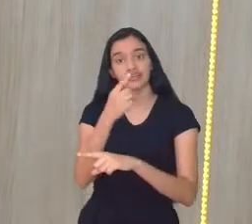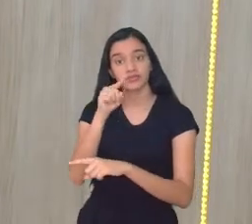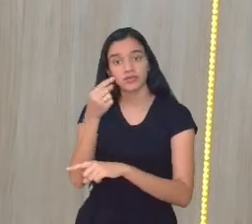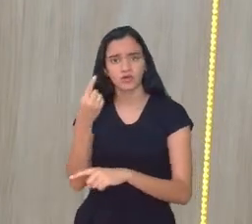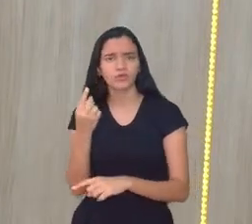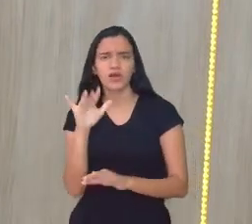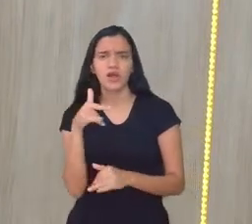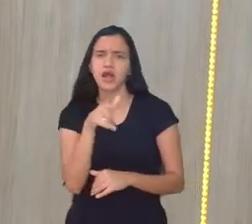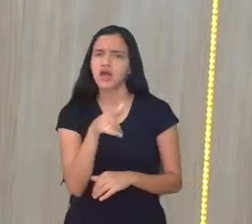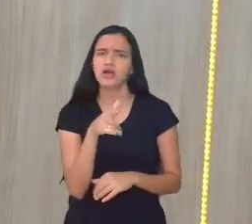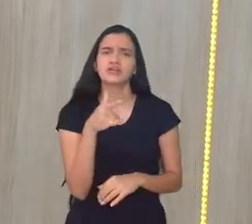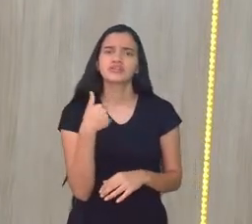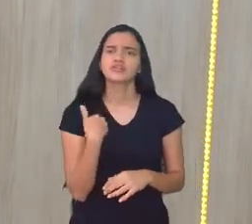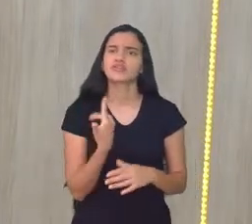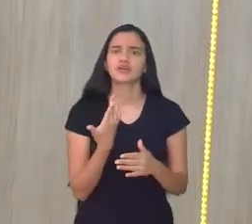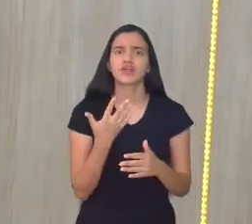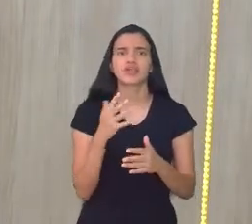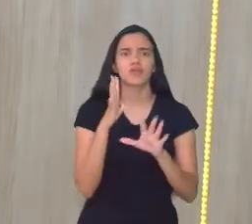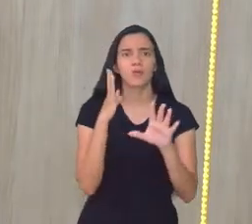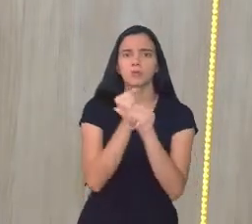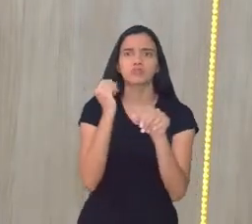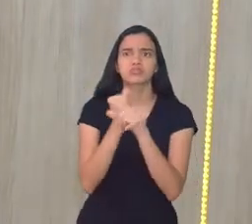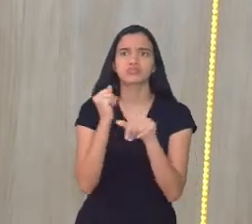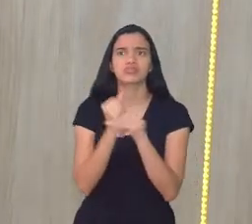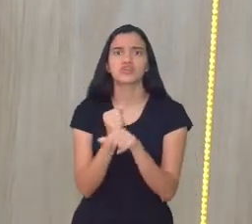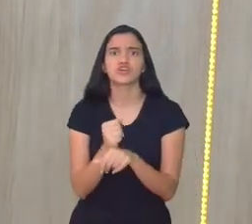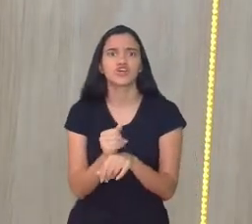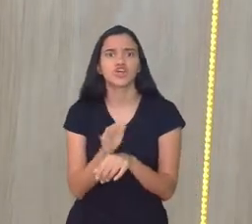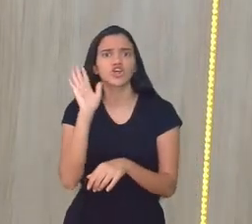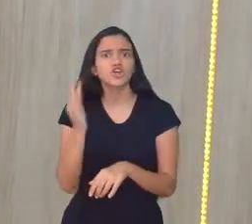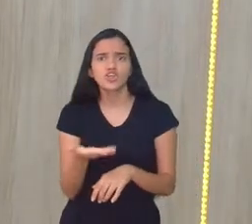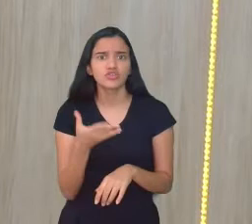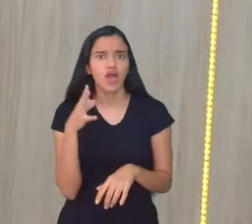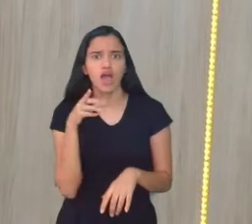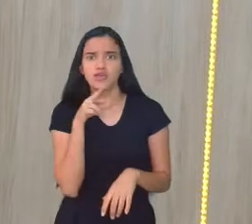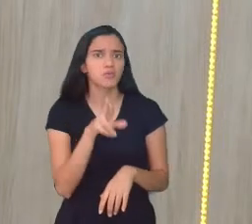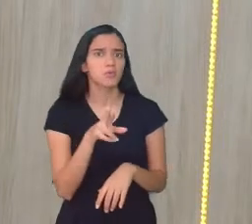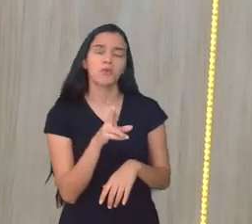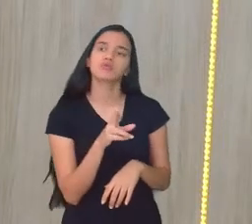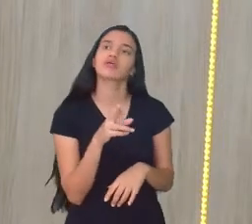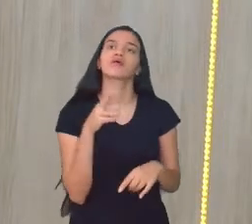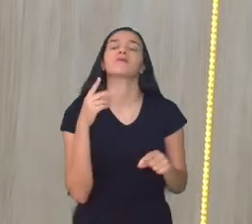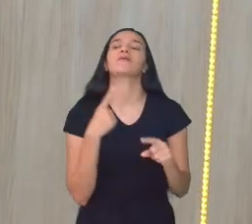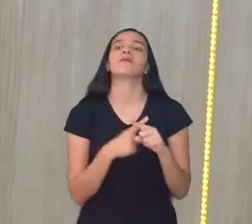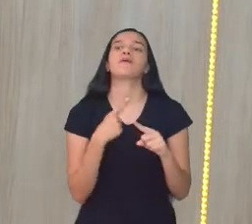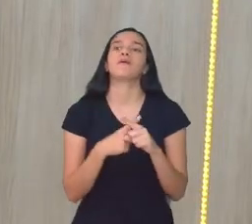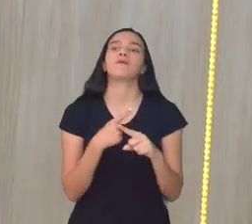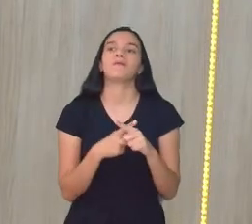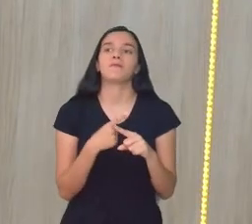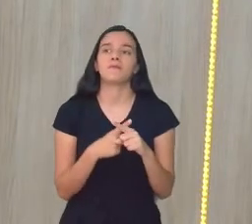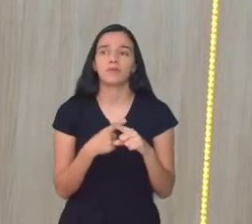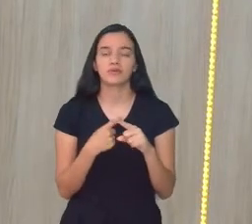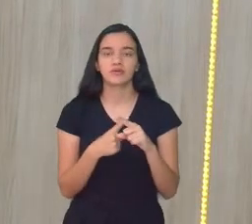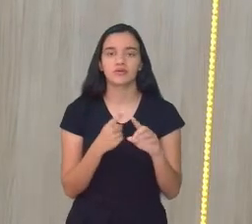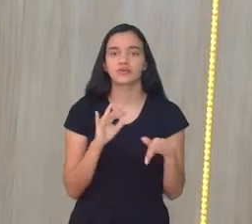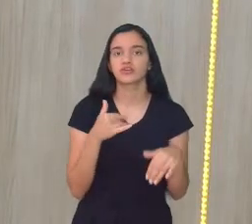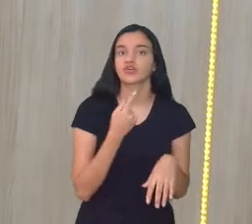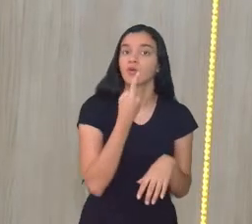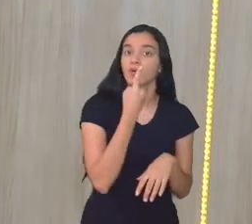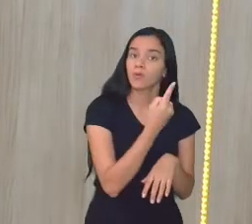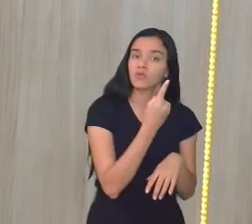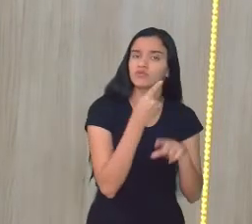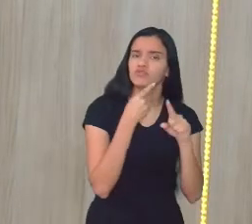Professora, a senhora nem contou e já colocou aqui 1.808. Por quê? Porque 1